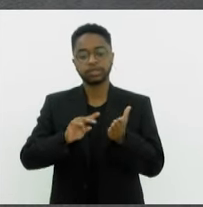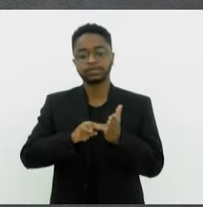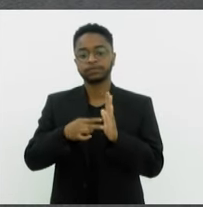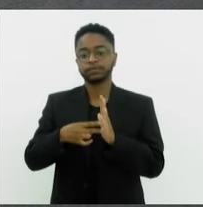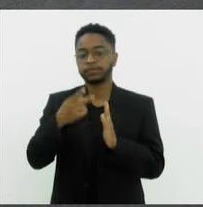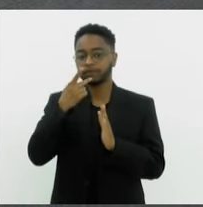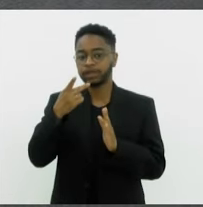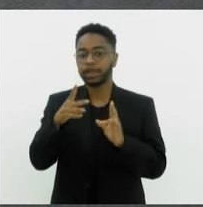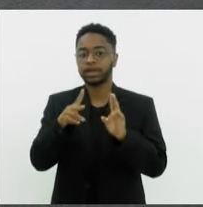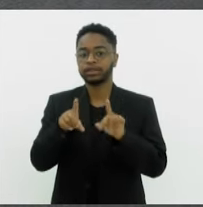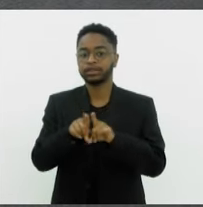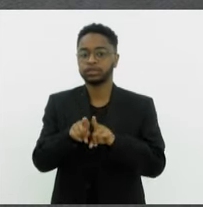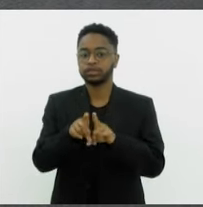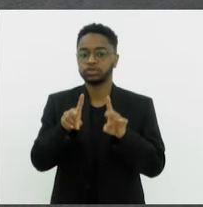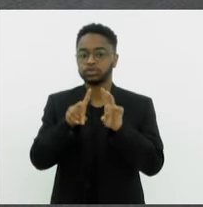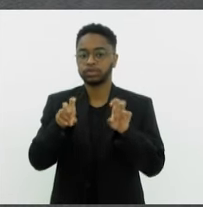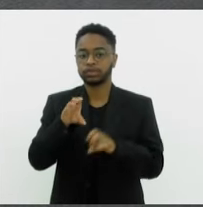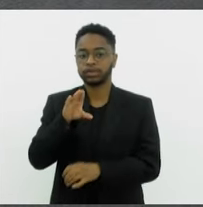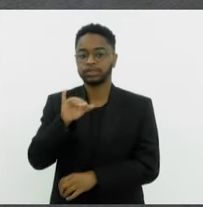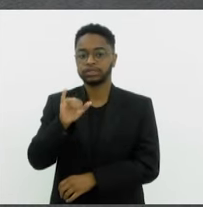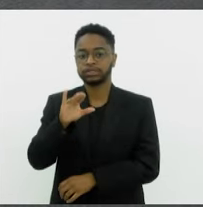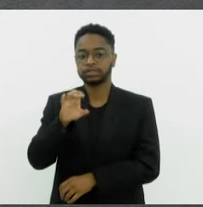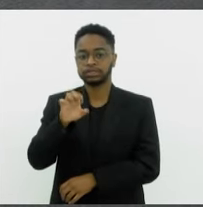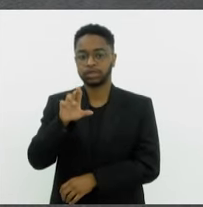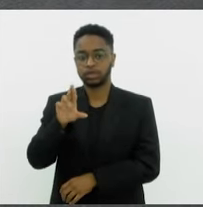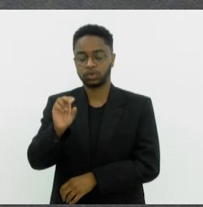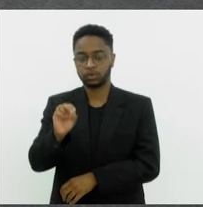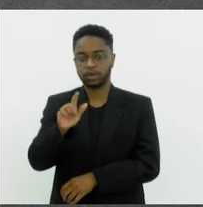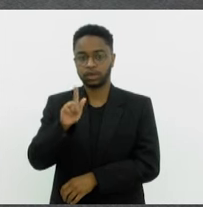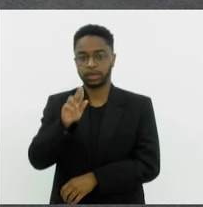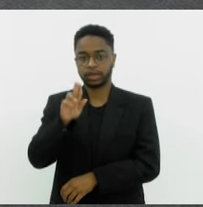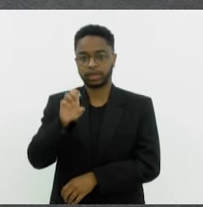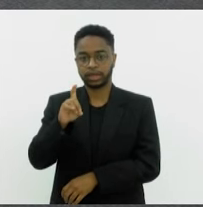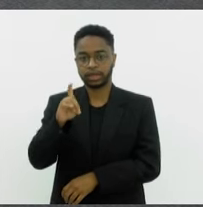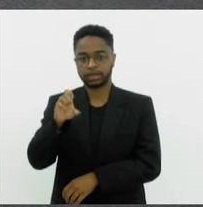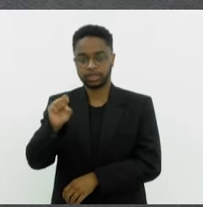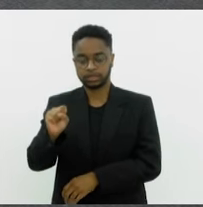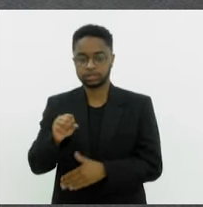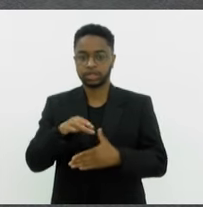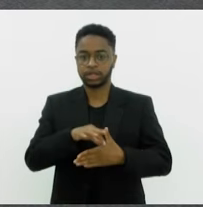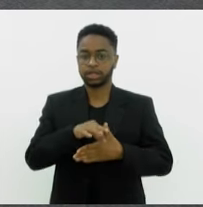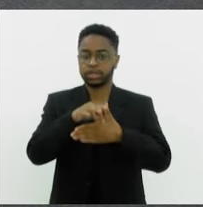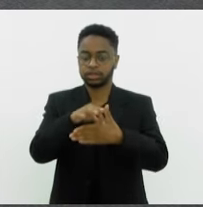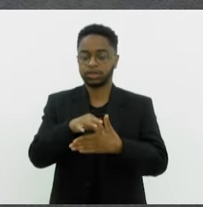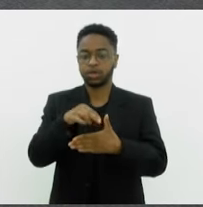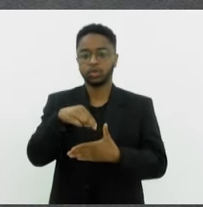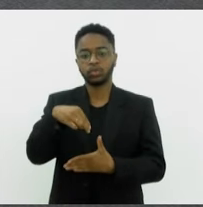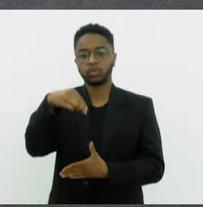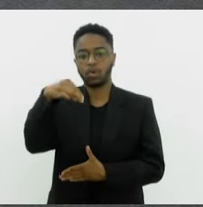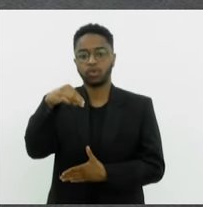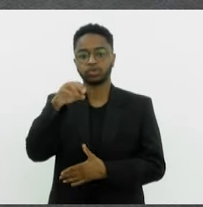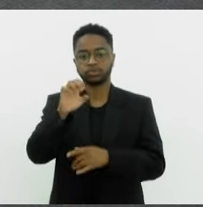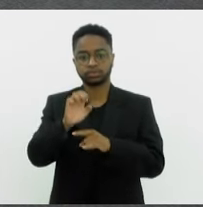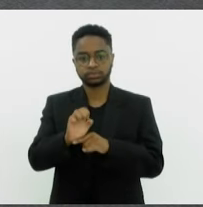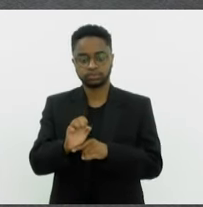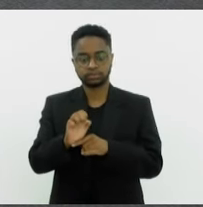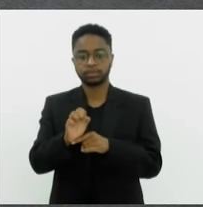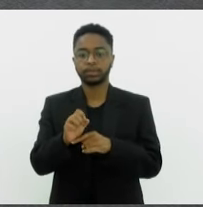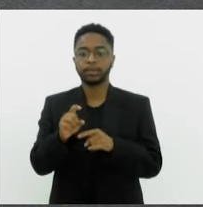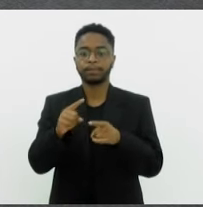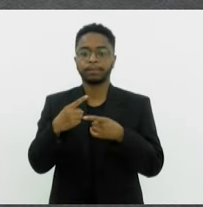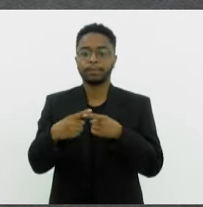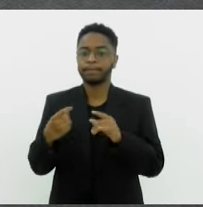de Cícero Guedes, grande liderança do norte do estado, de uma das ocupações mais simbólicas